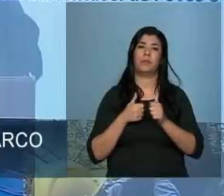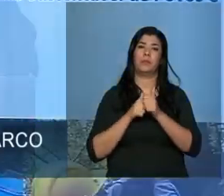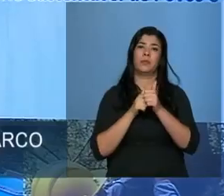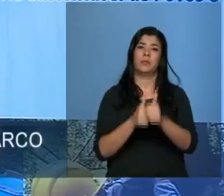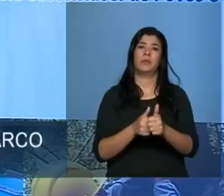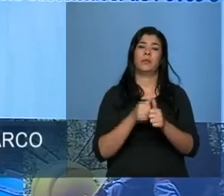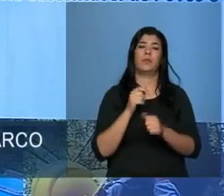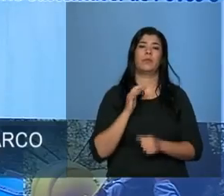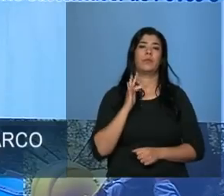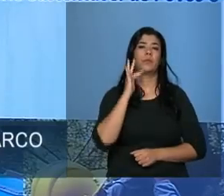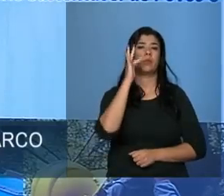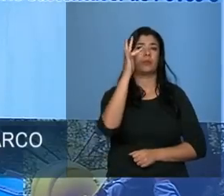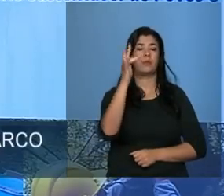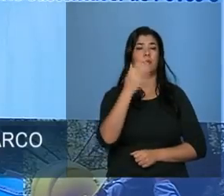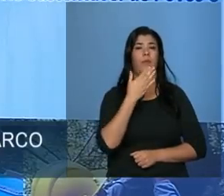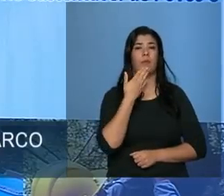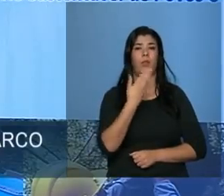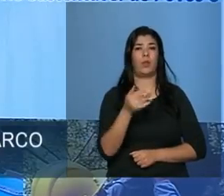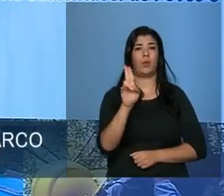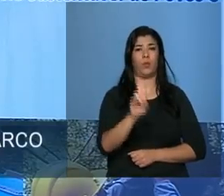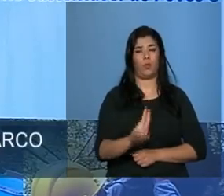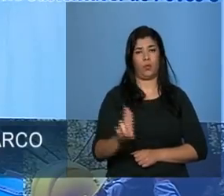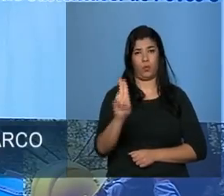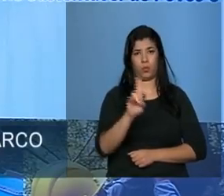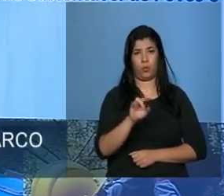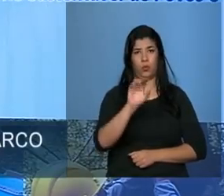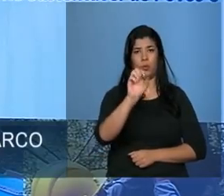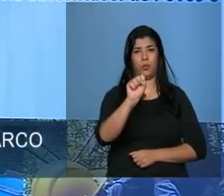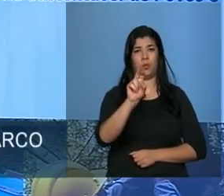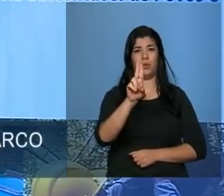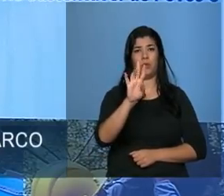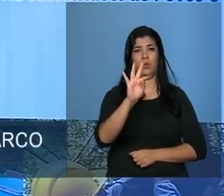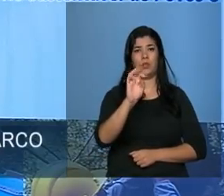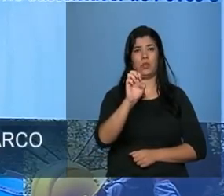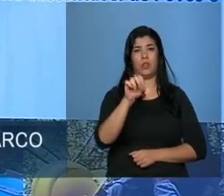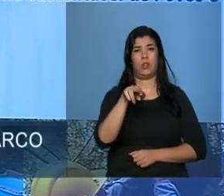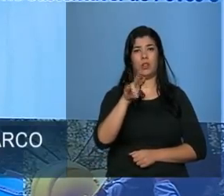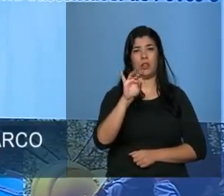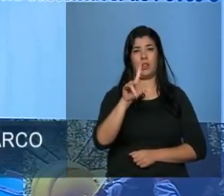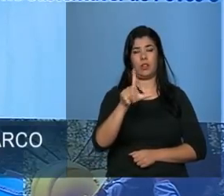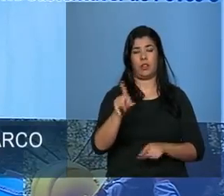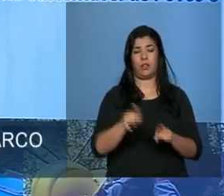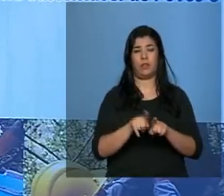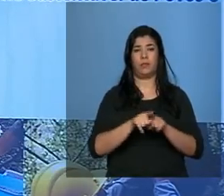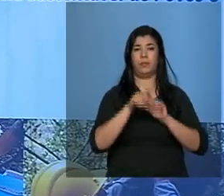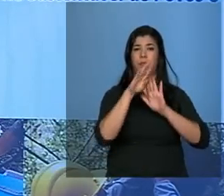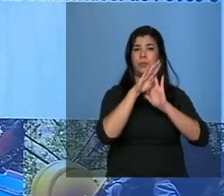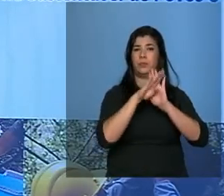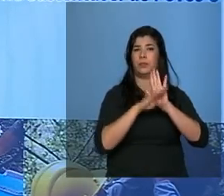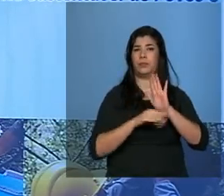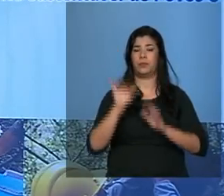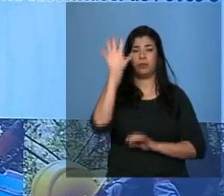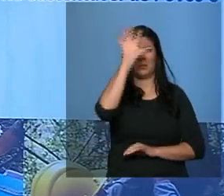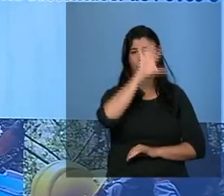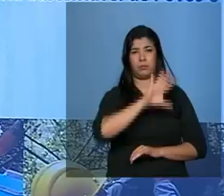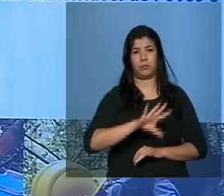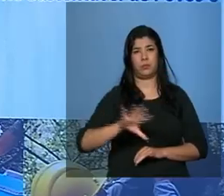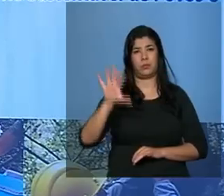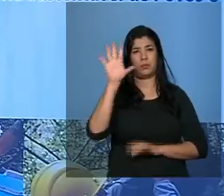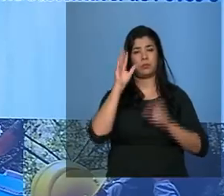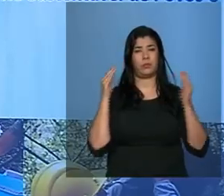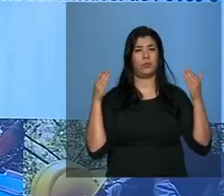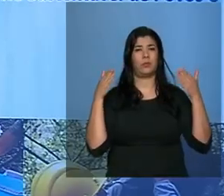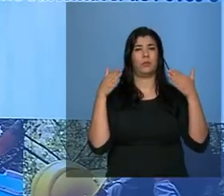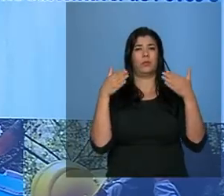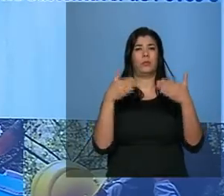poder, próximo, favorecer o uso sustentável e conservação da biodiversidade, criando o programa nacional, foco na